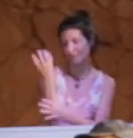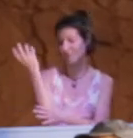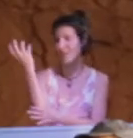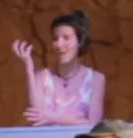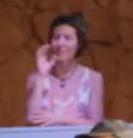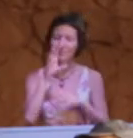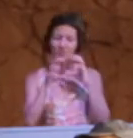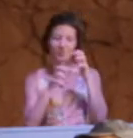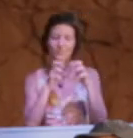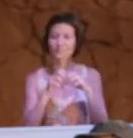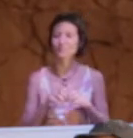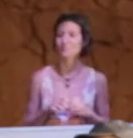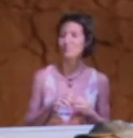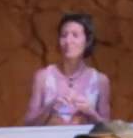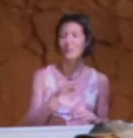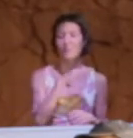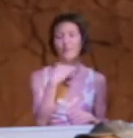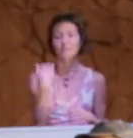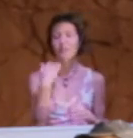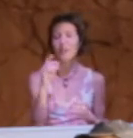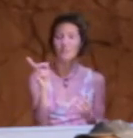por que que ele não matou? Ele falou, não,